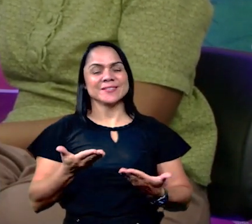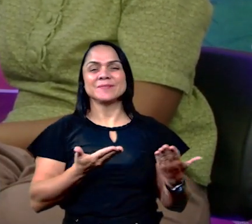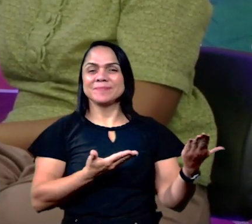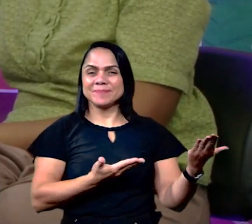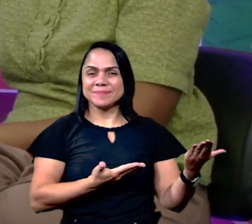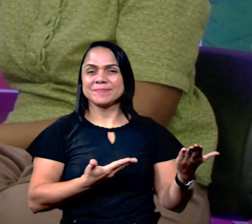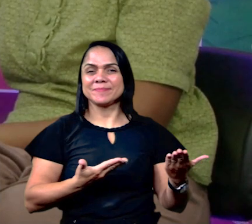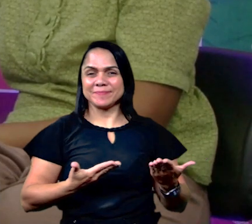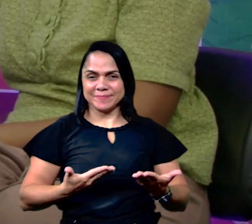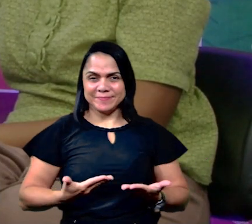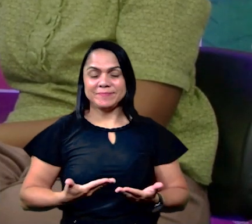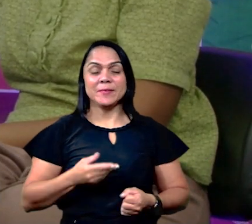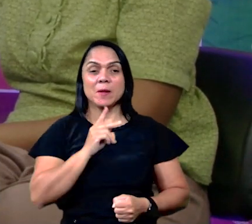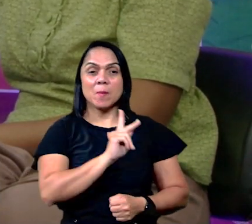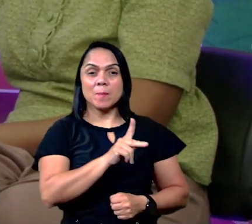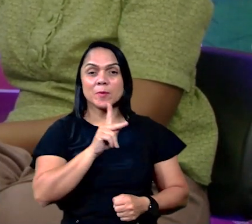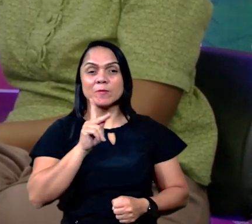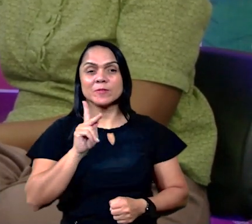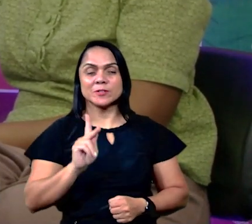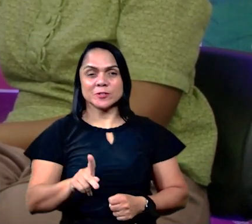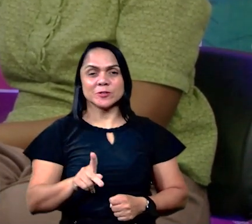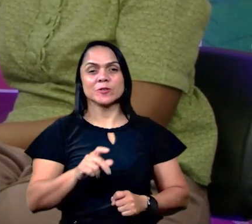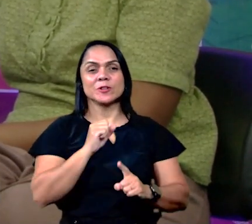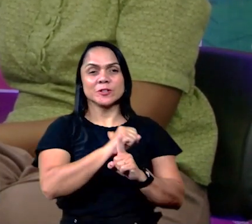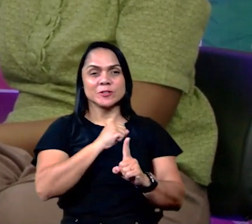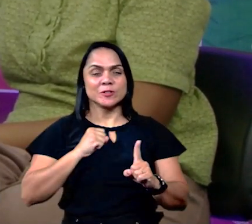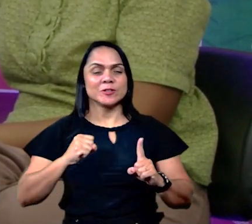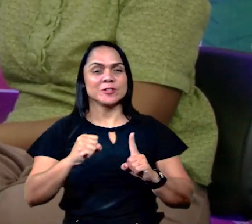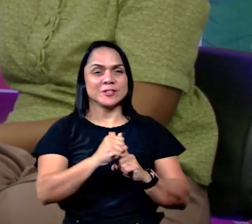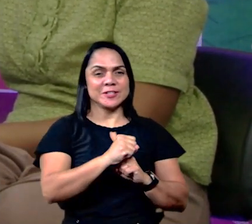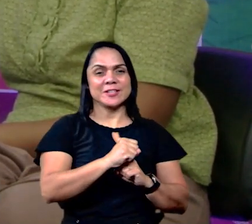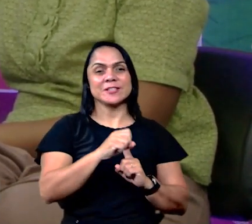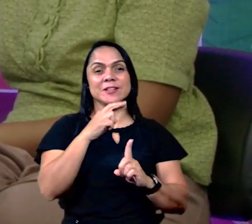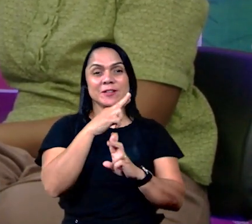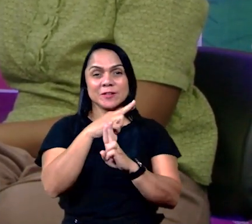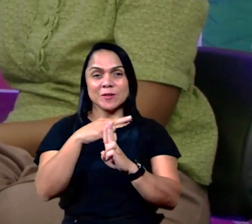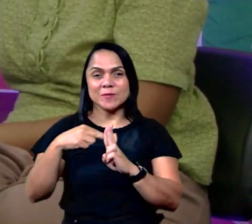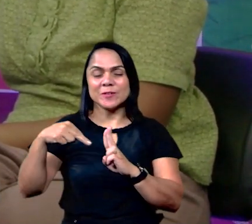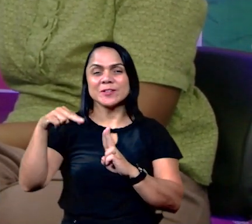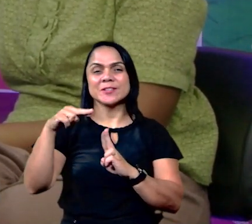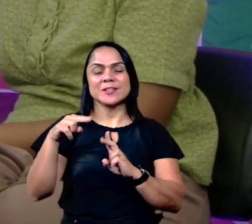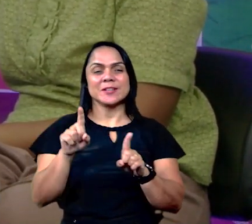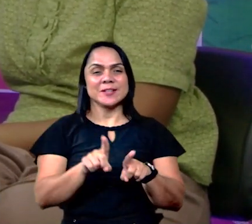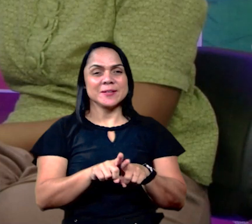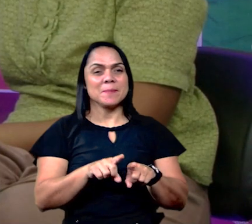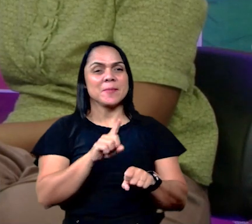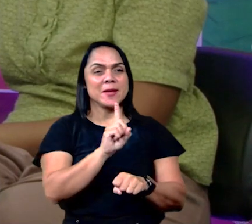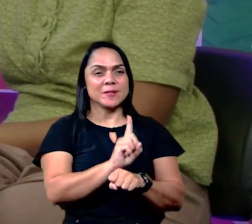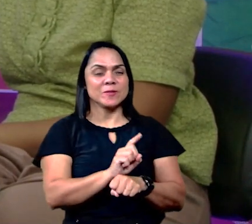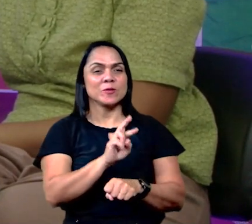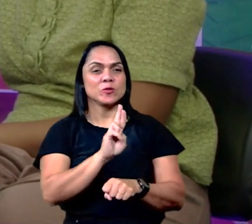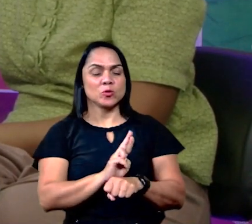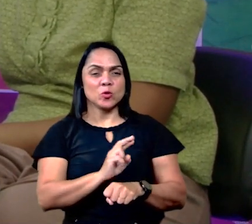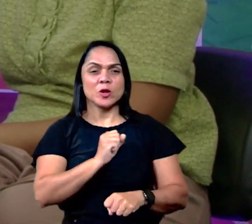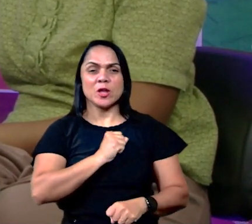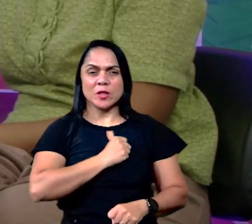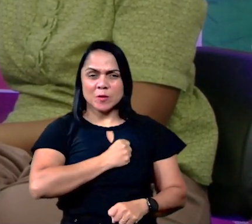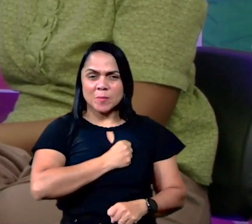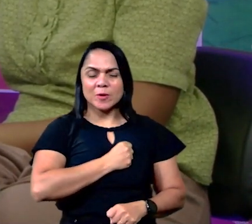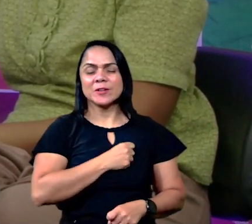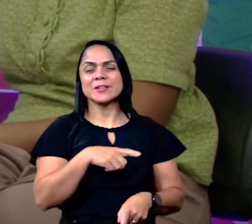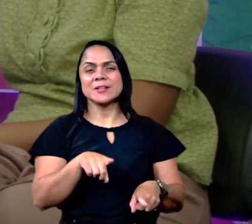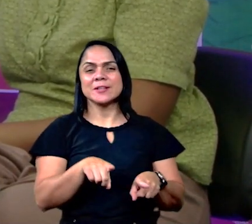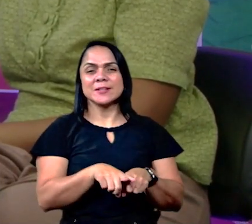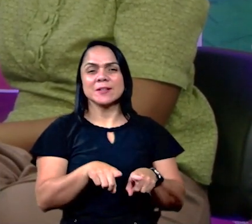é professora de Sociologia da Universidade de Brasília e também é doutora em Antropologia e